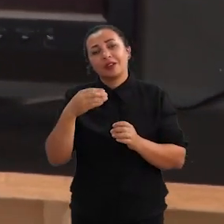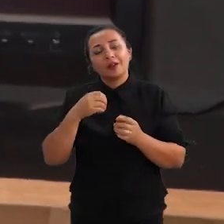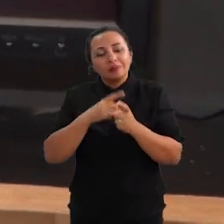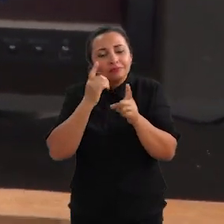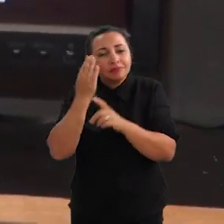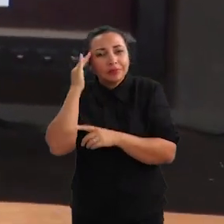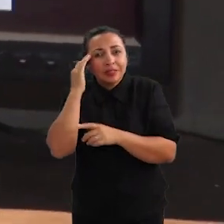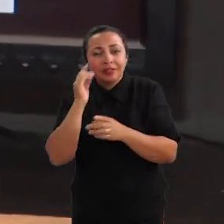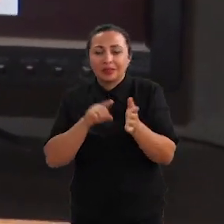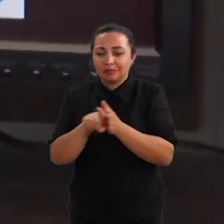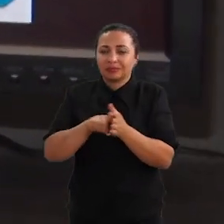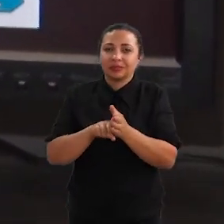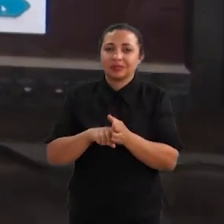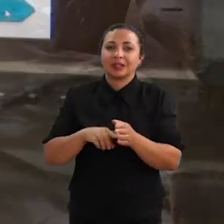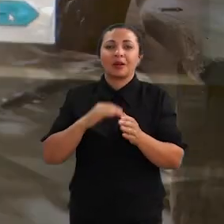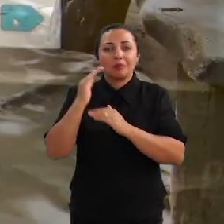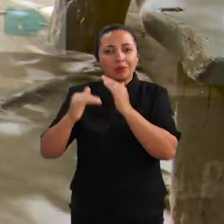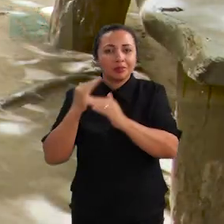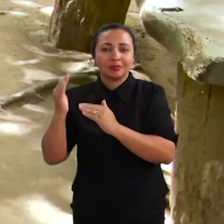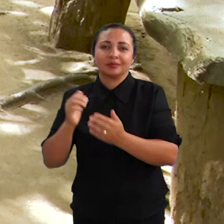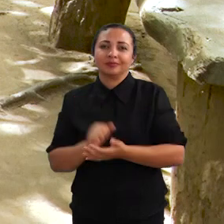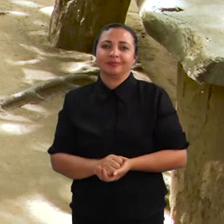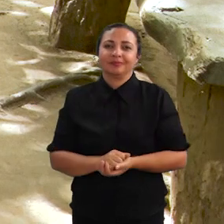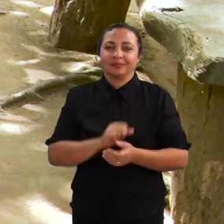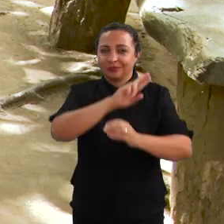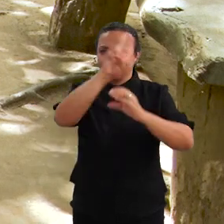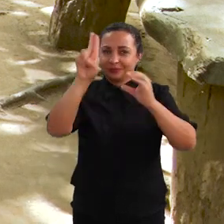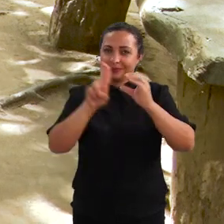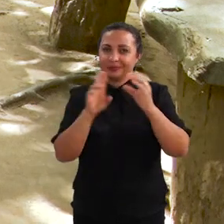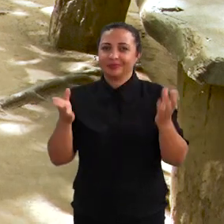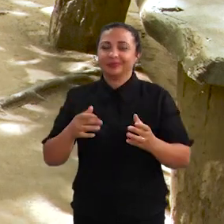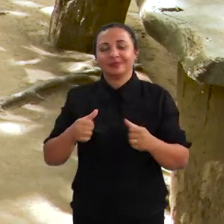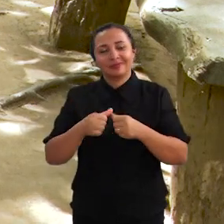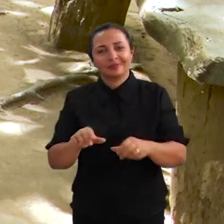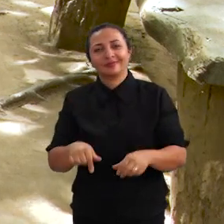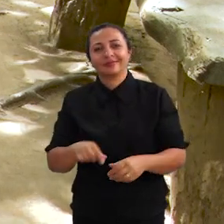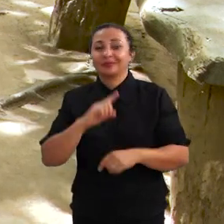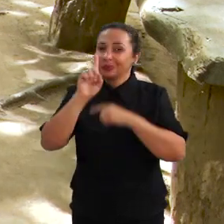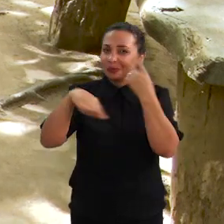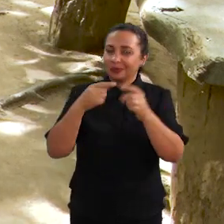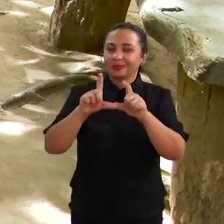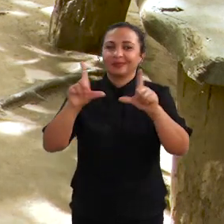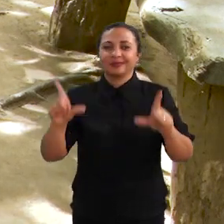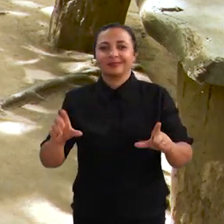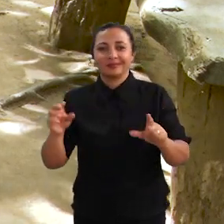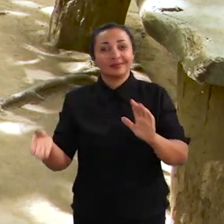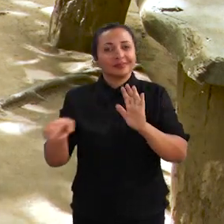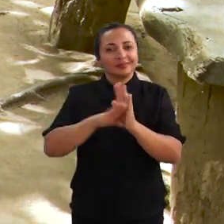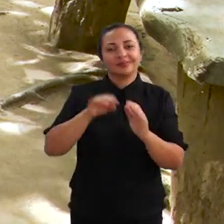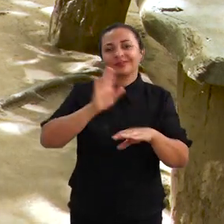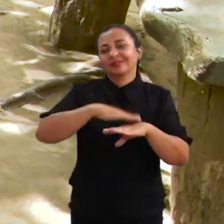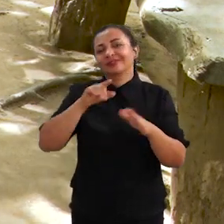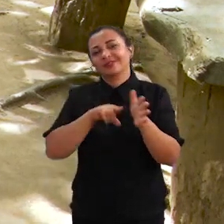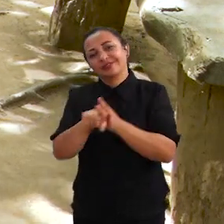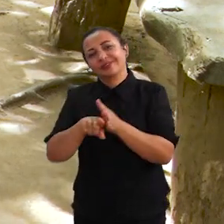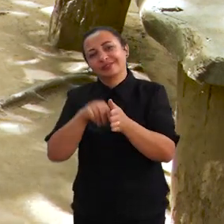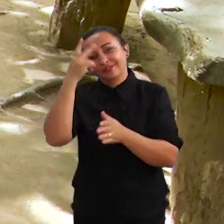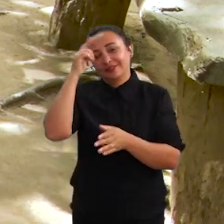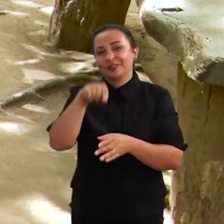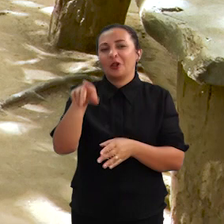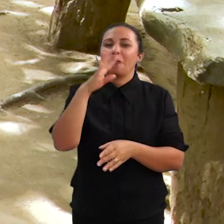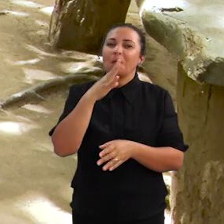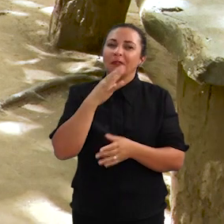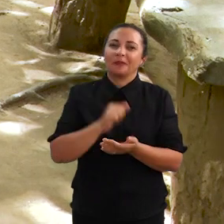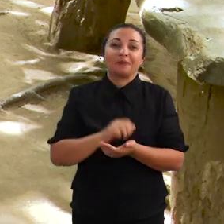um processo, não apenas um produto final. O Universiência de hoje fica por aqui. No próximo programa traremos mais pesquisas para